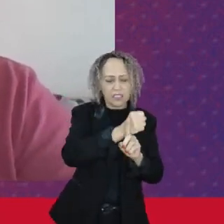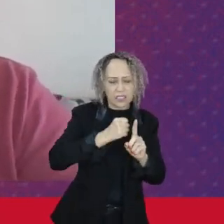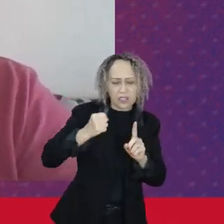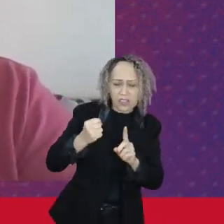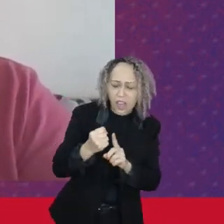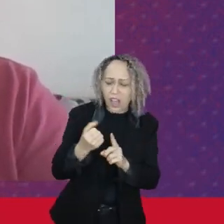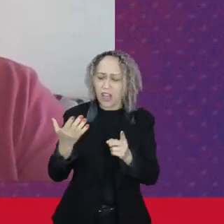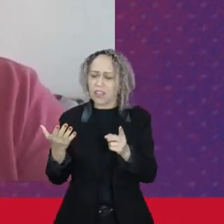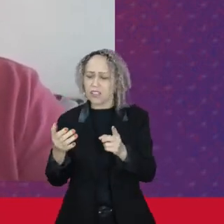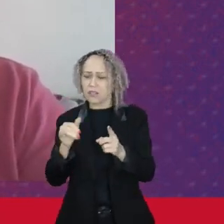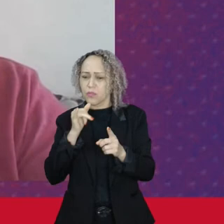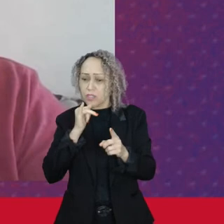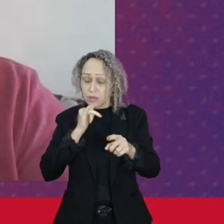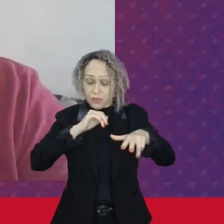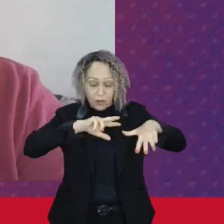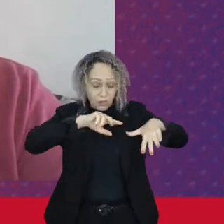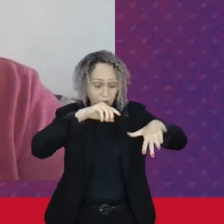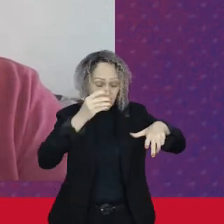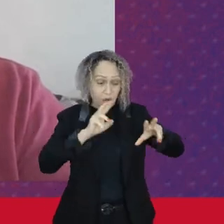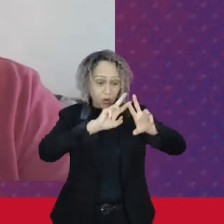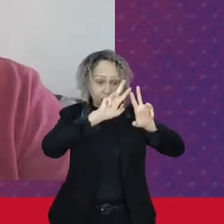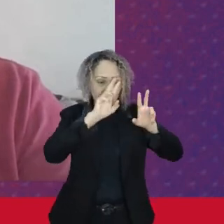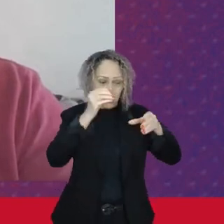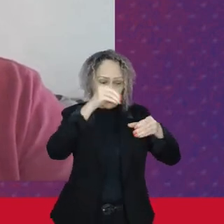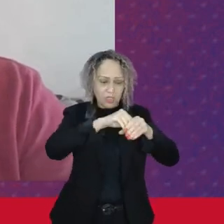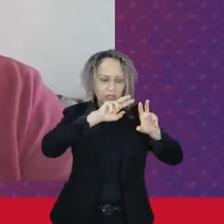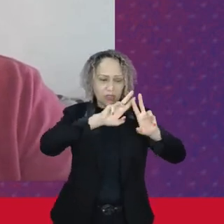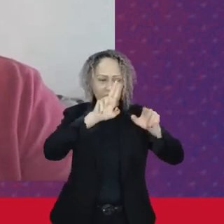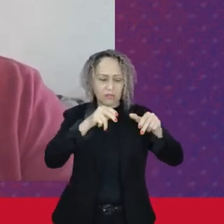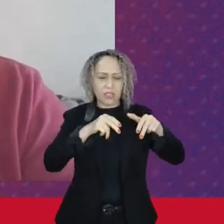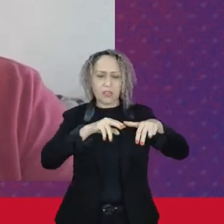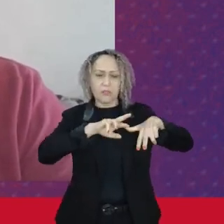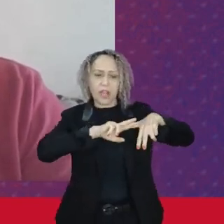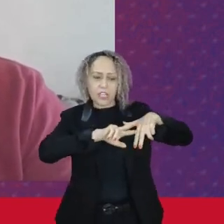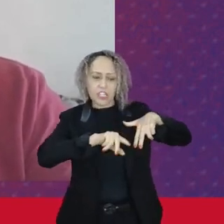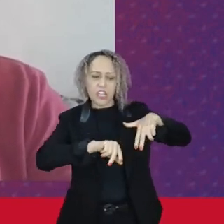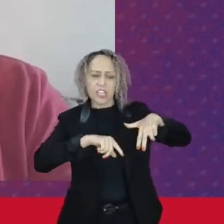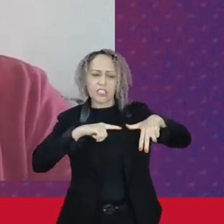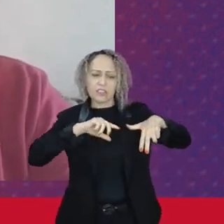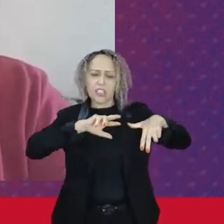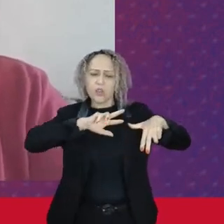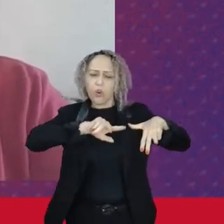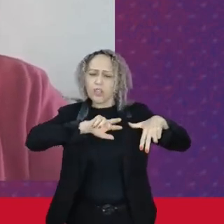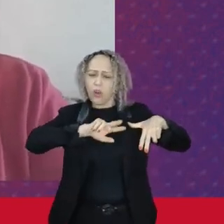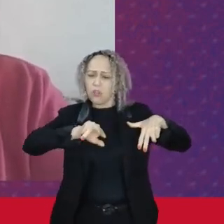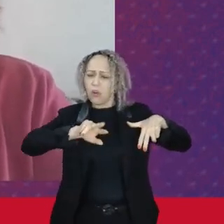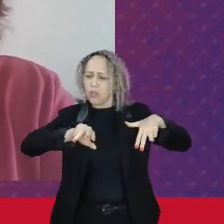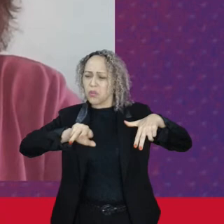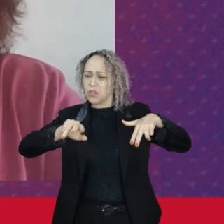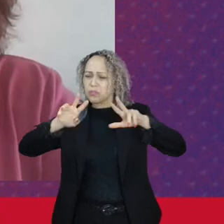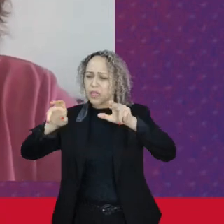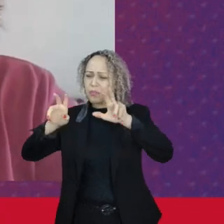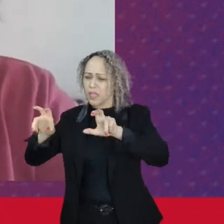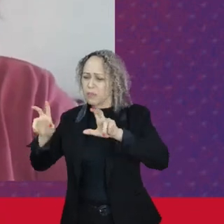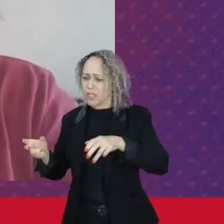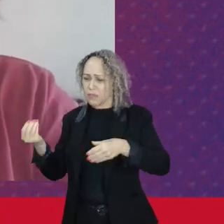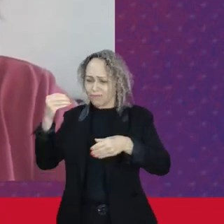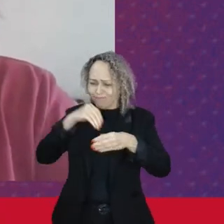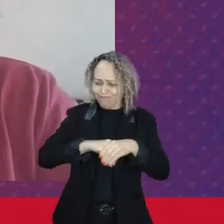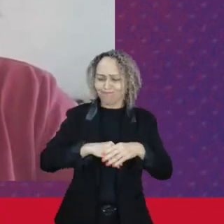gênero tem implicado, né? Muito diferente você ser uma